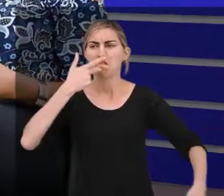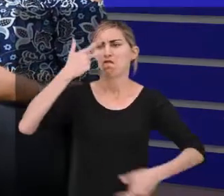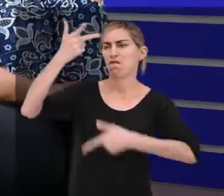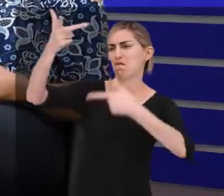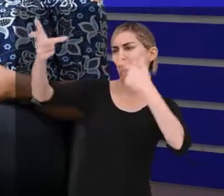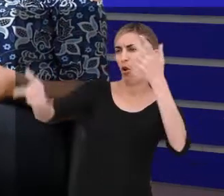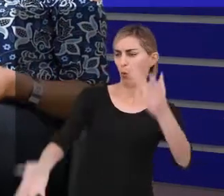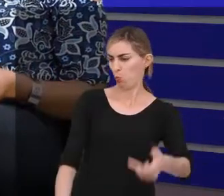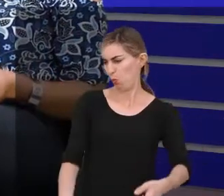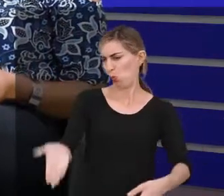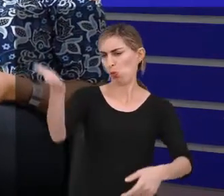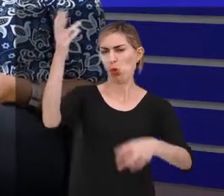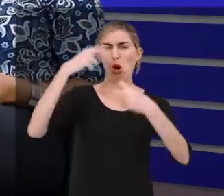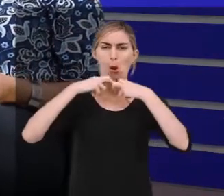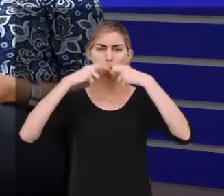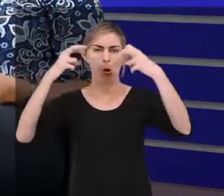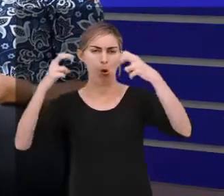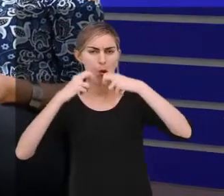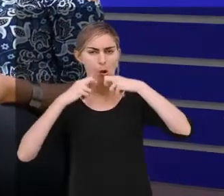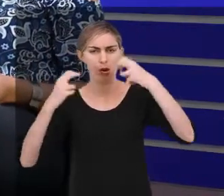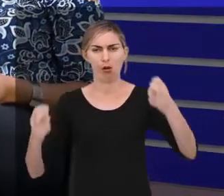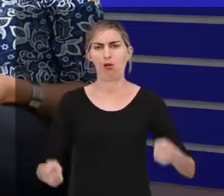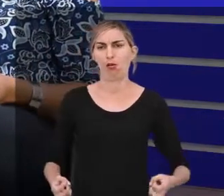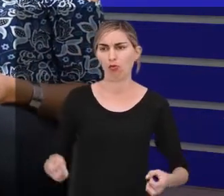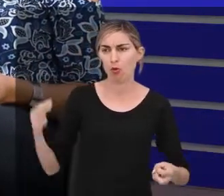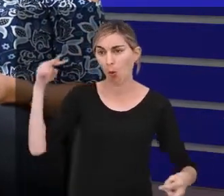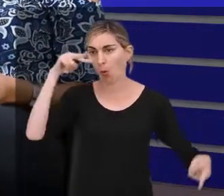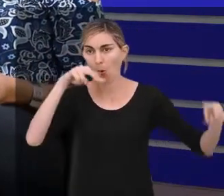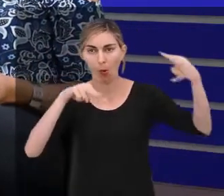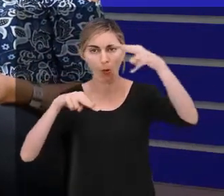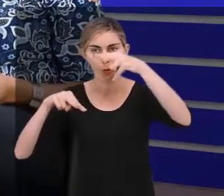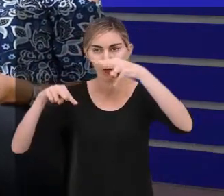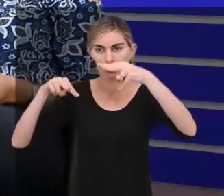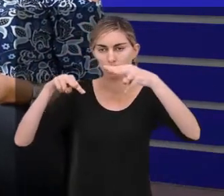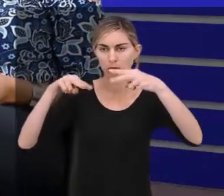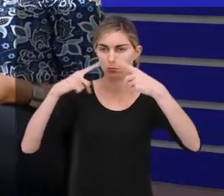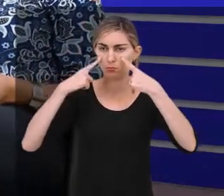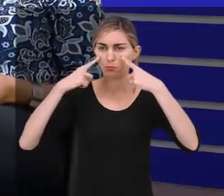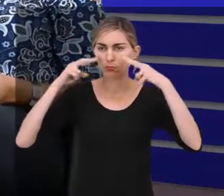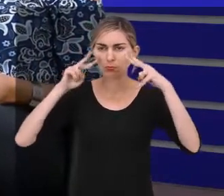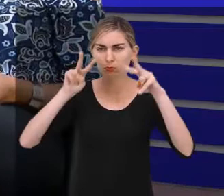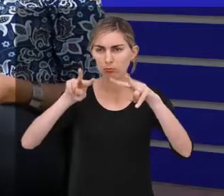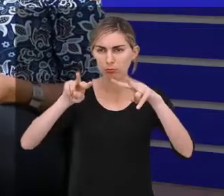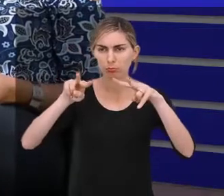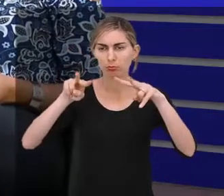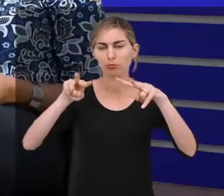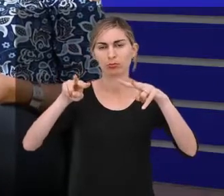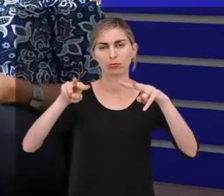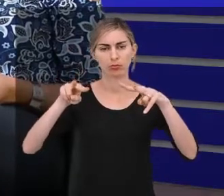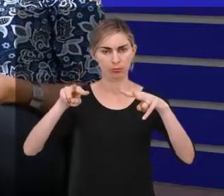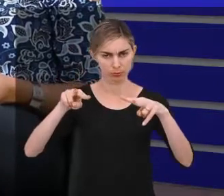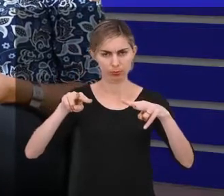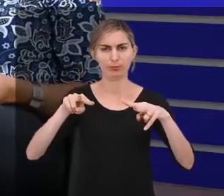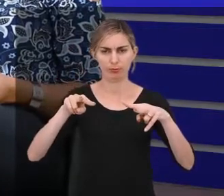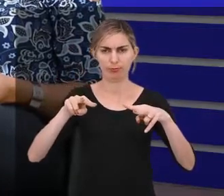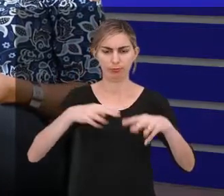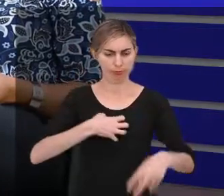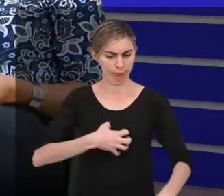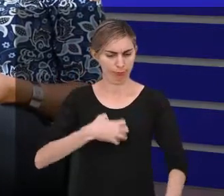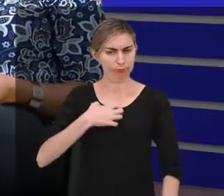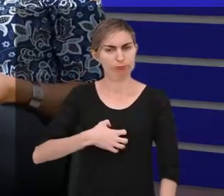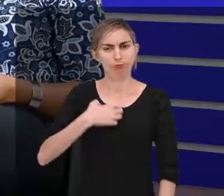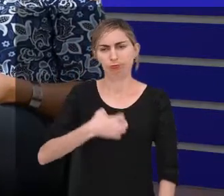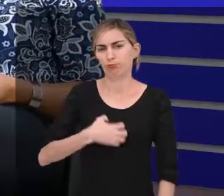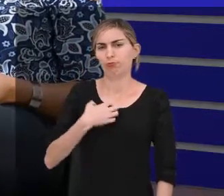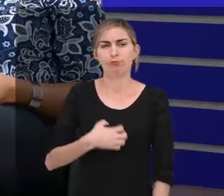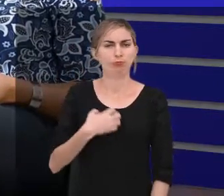um tom mais alto, é aquela pessoa que olha um olhar muito fixo para a pessoa, impondo raiva,